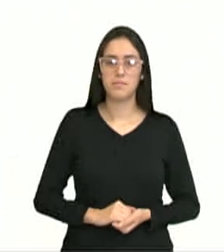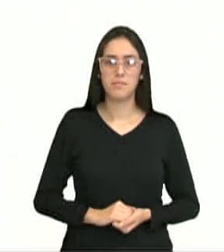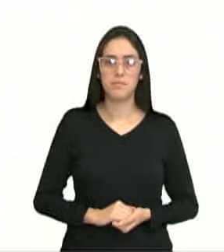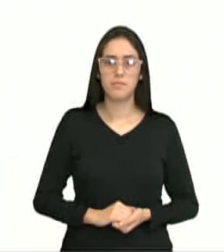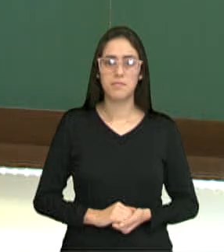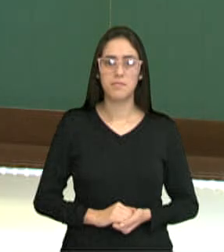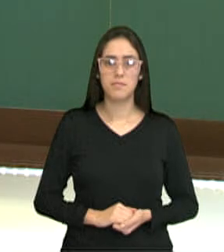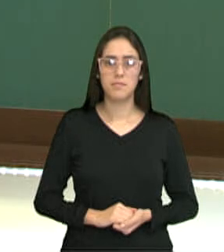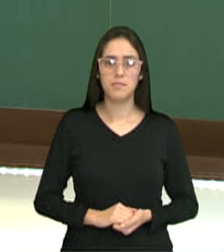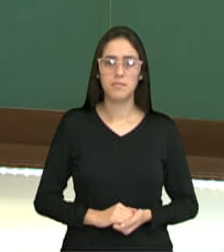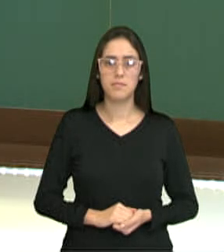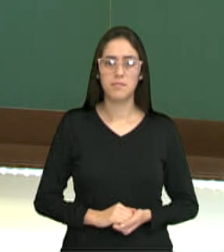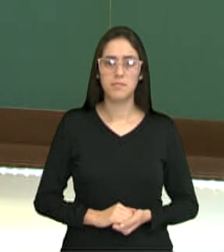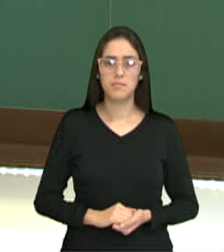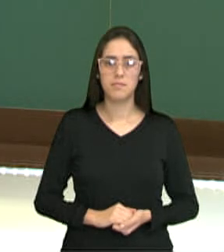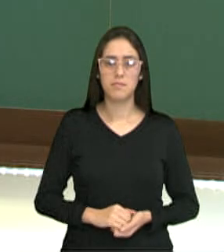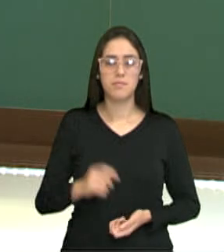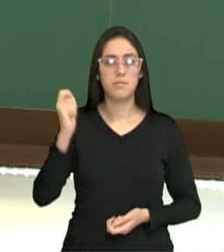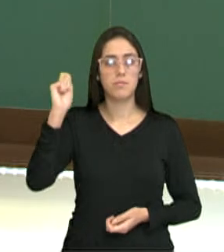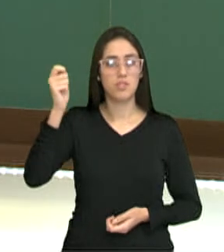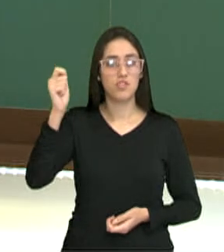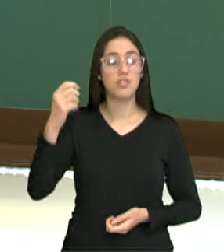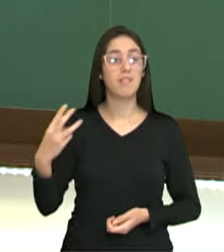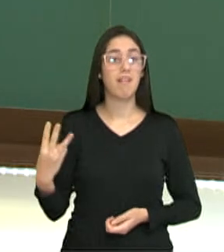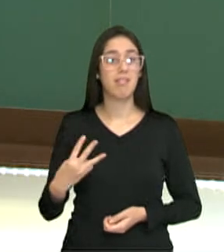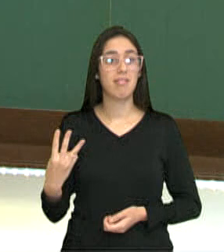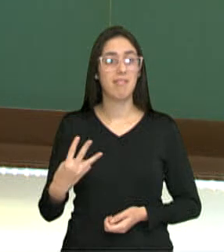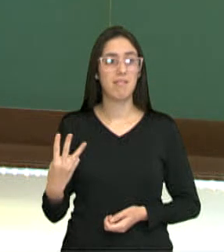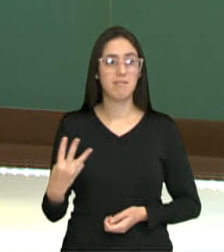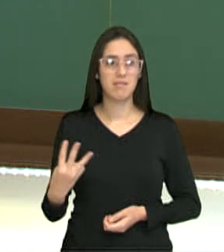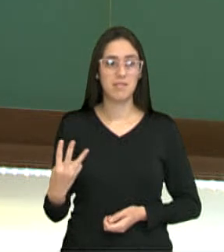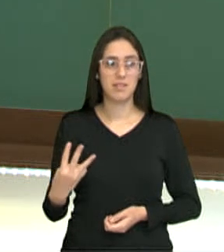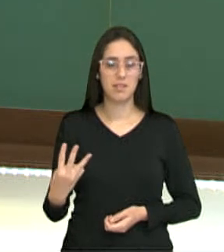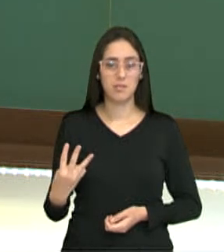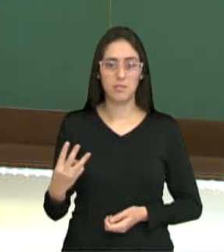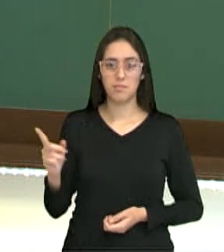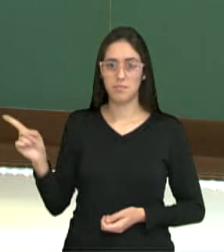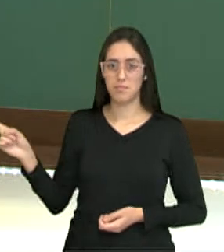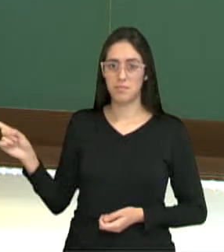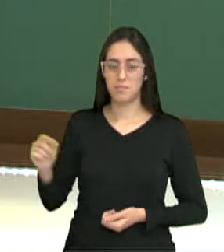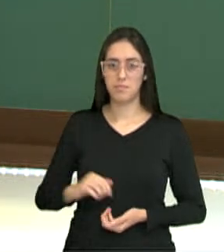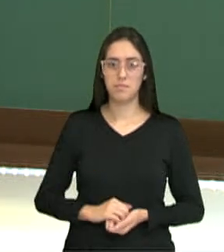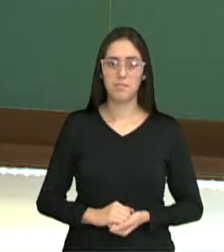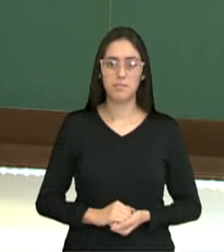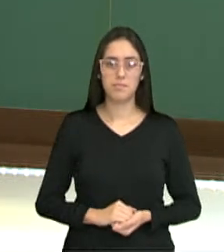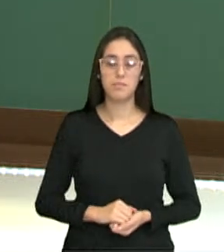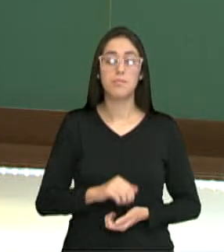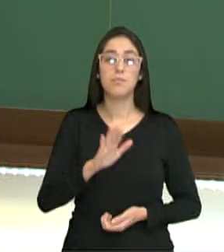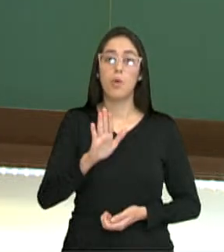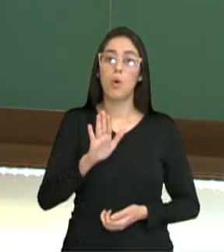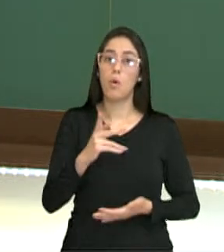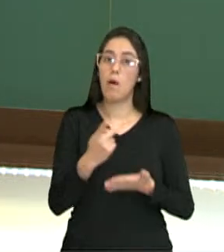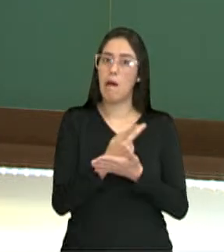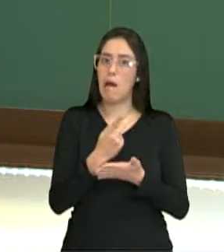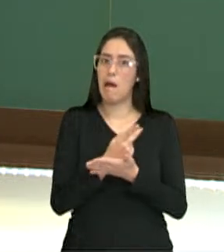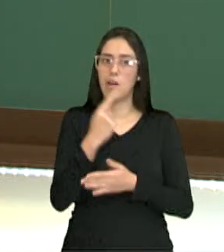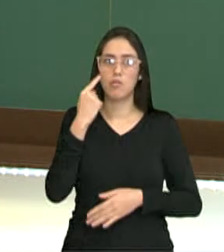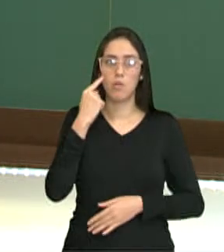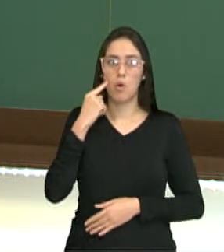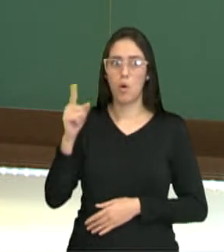terceira colocada, tá? Um errinho aqui, ó, es